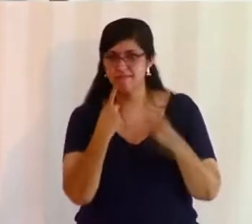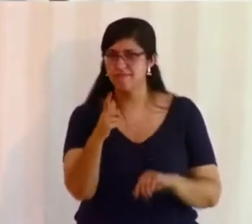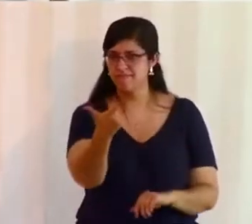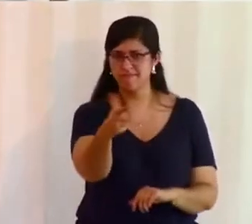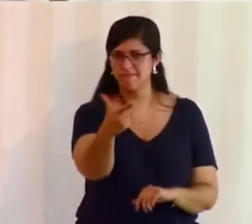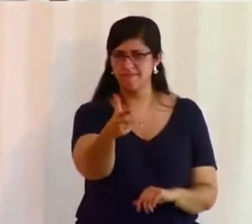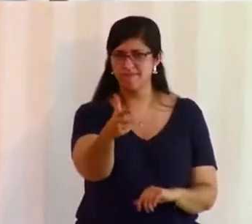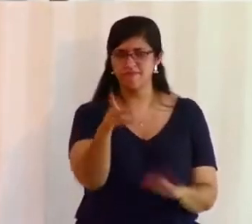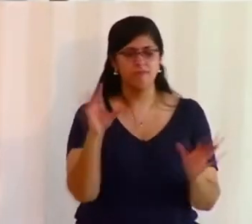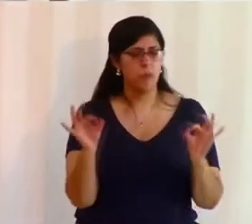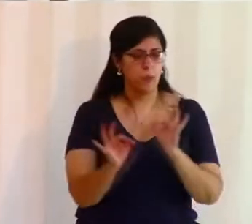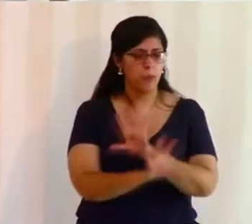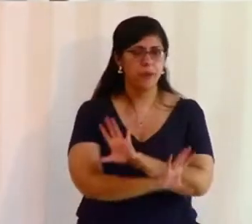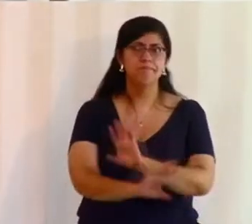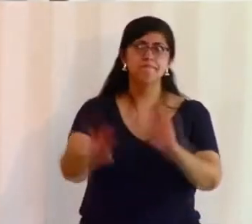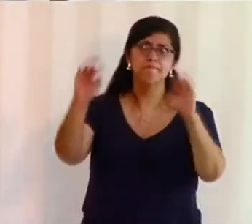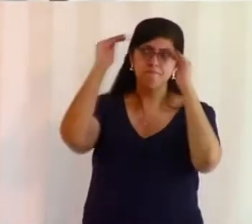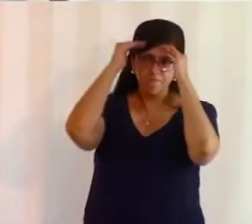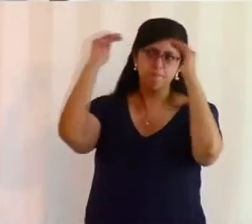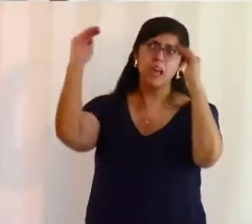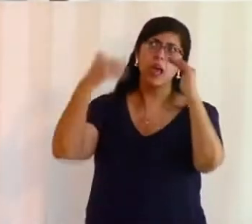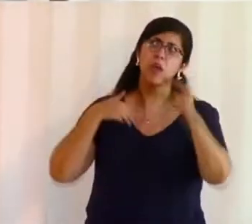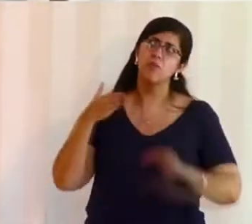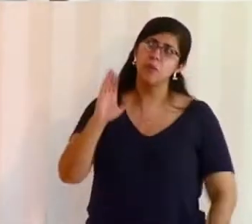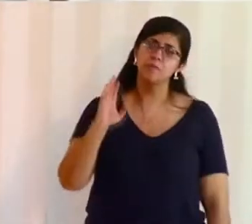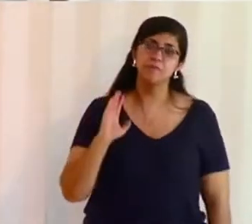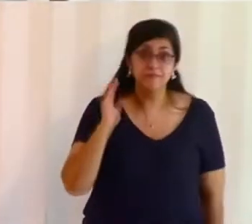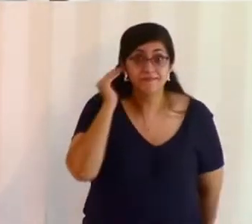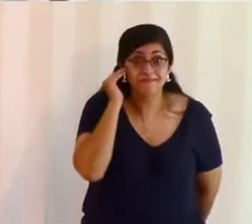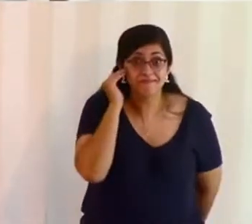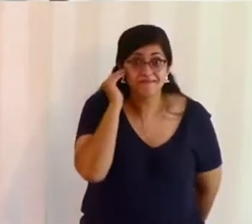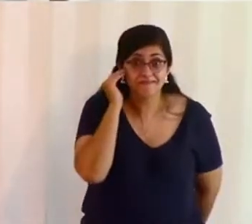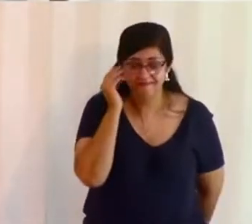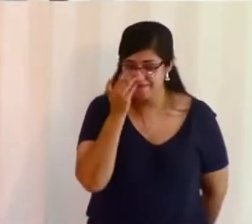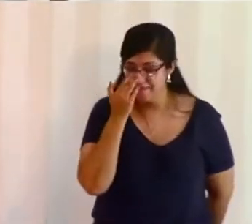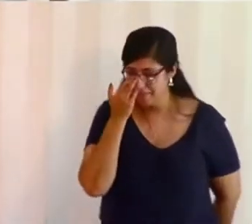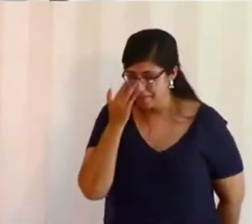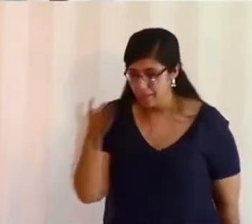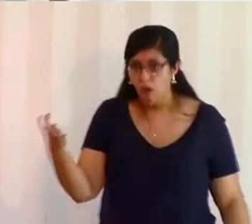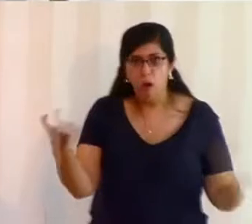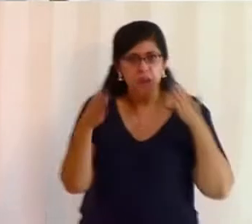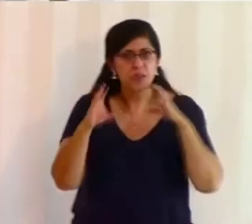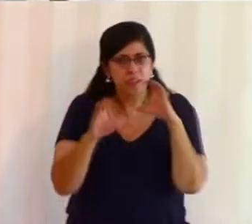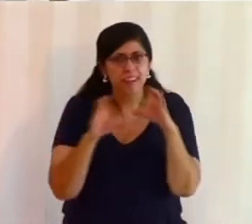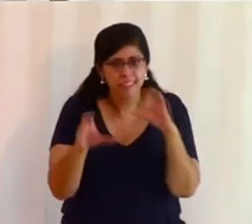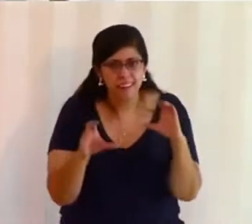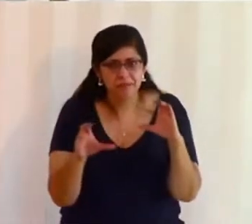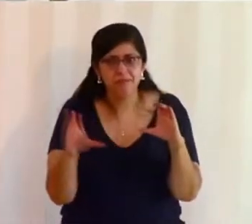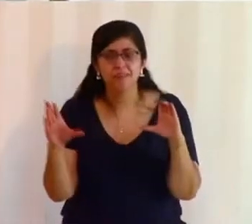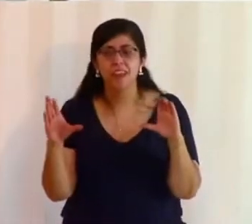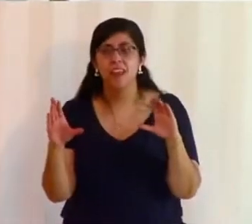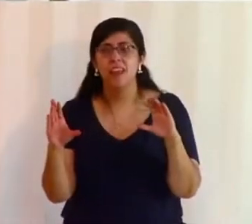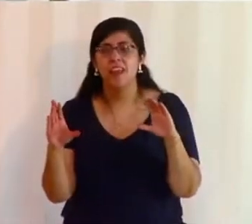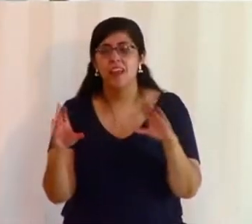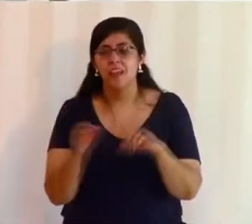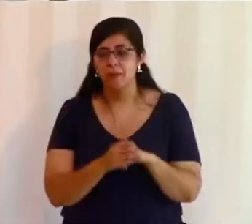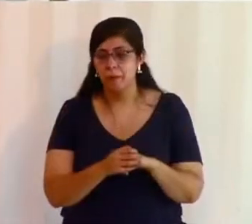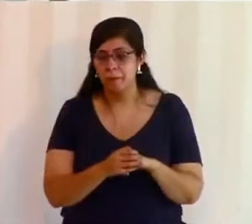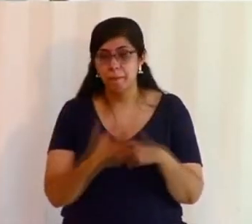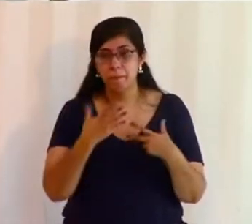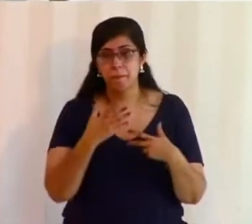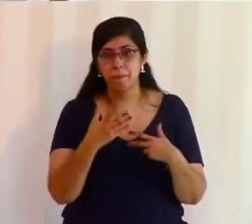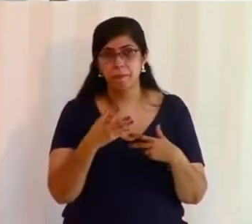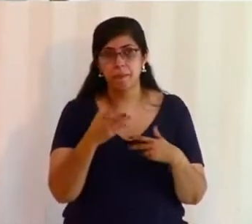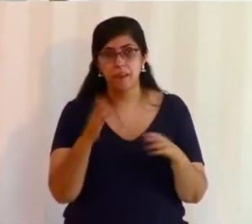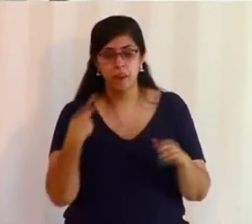Senhor, envia-me a mim, onde o Senhor quiser. Não é isso que nós cantamos geralmente nos cultos de ordenação de pastores? Nem sempre será